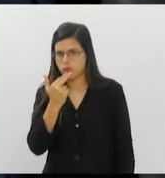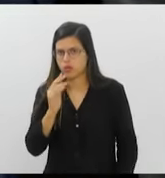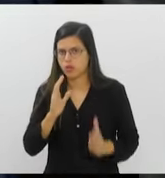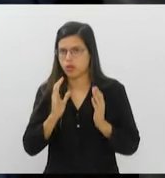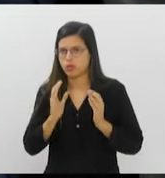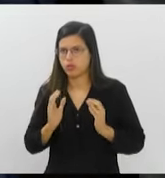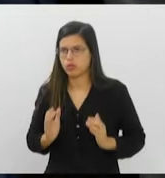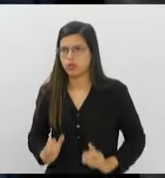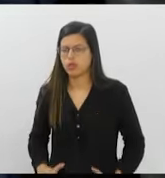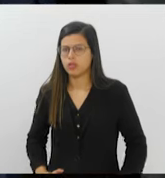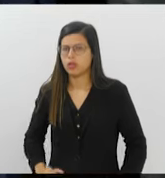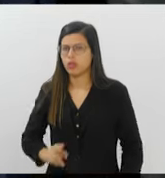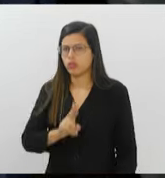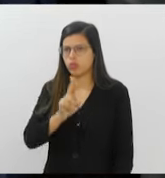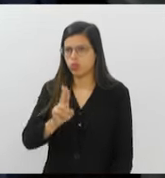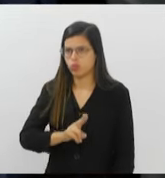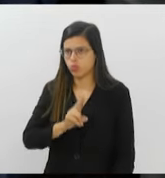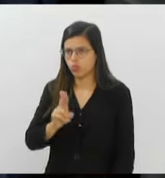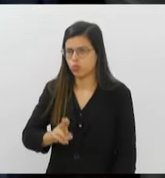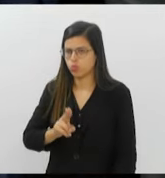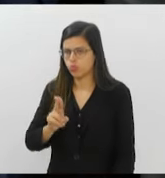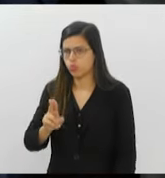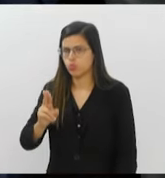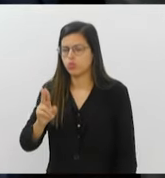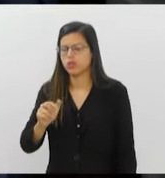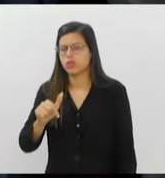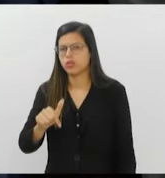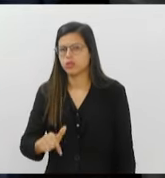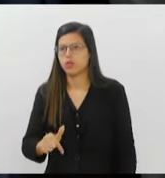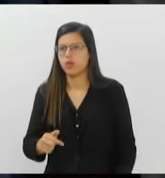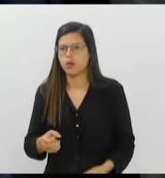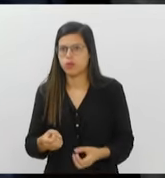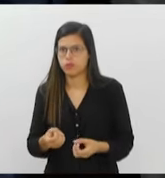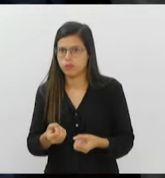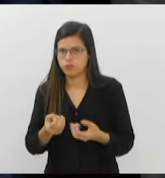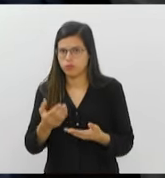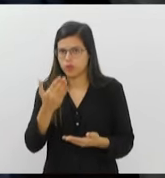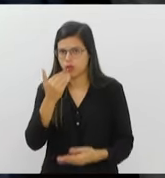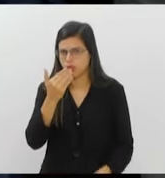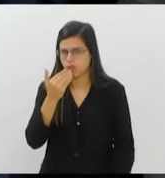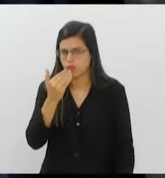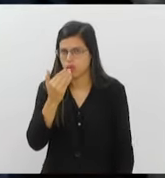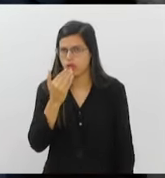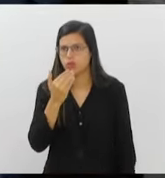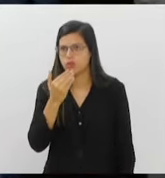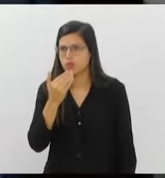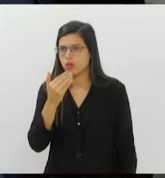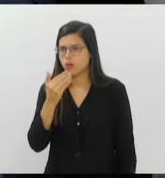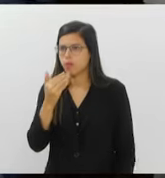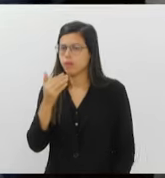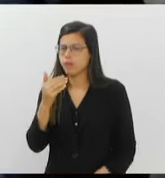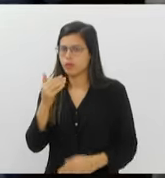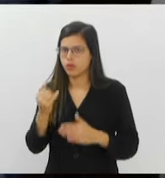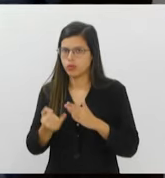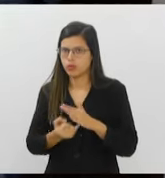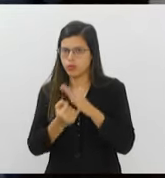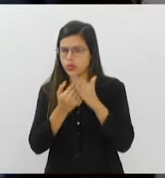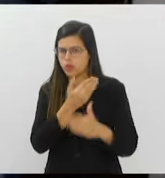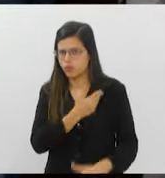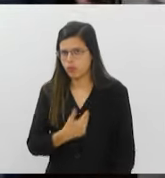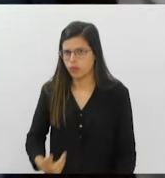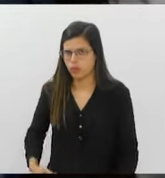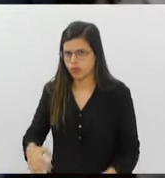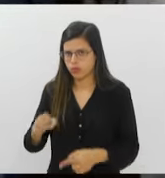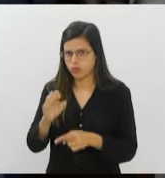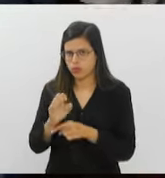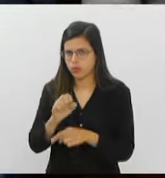cidadãos que utilizam do fornecimento alimentar distribuídos pelas entidades públicas do Estado do Rio de